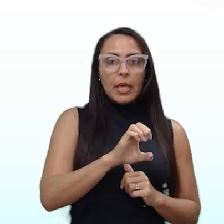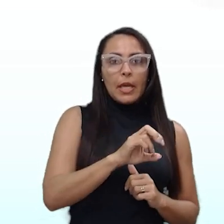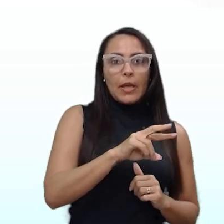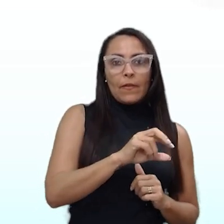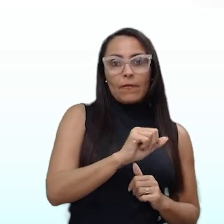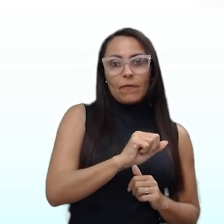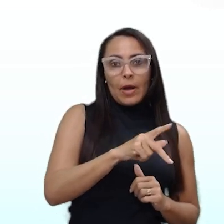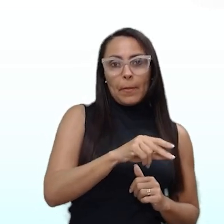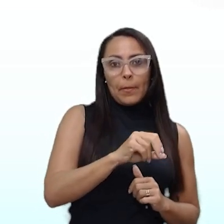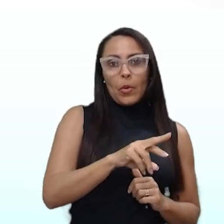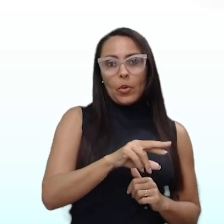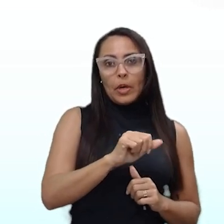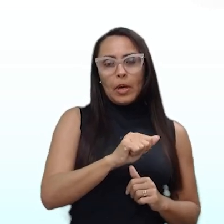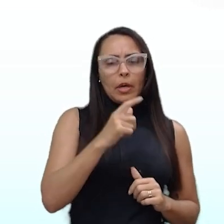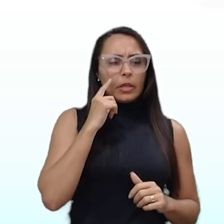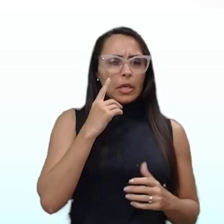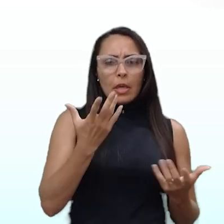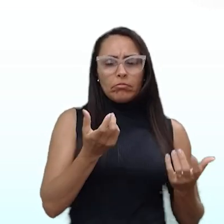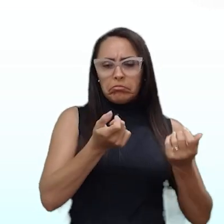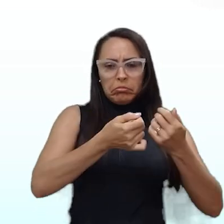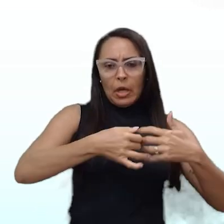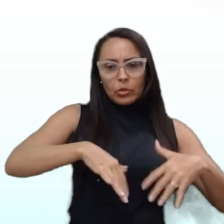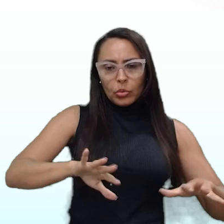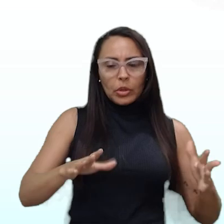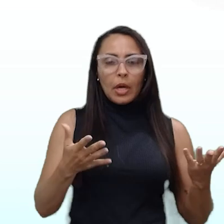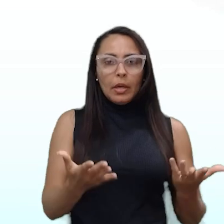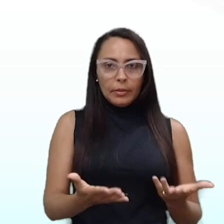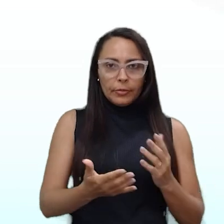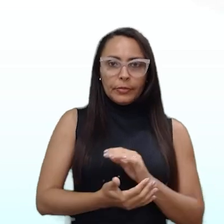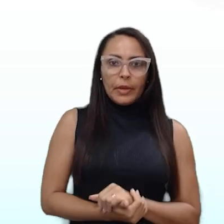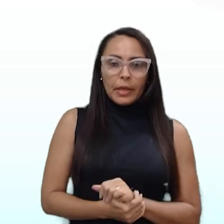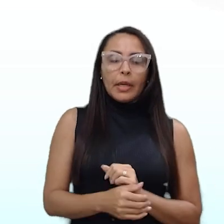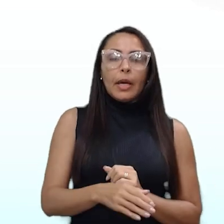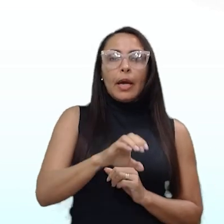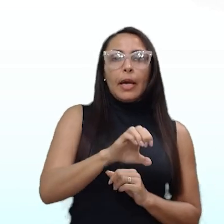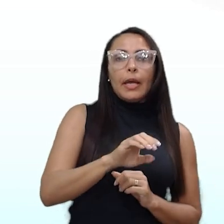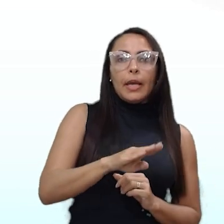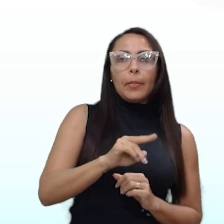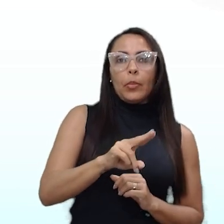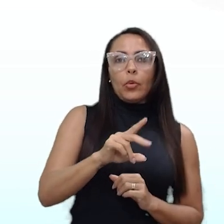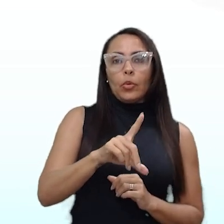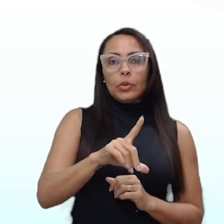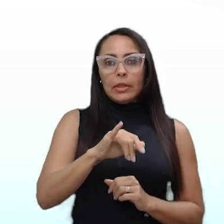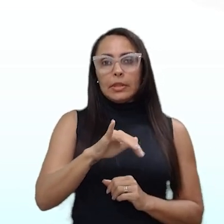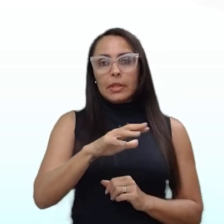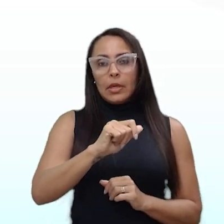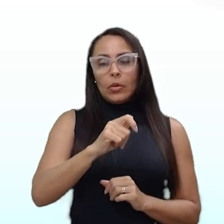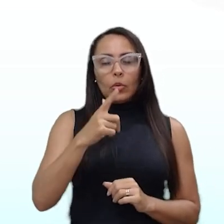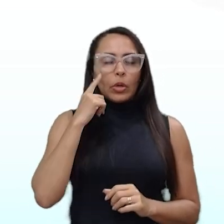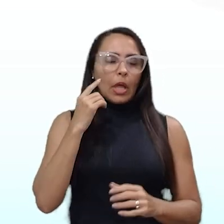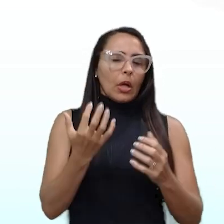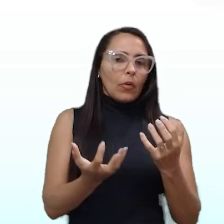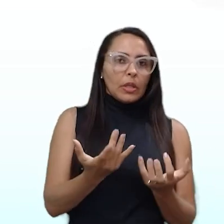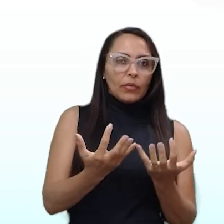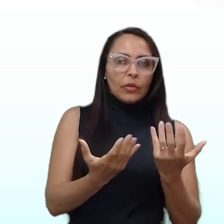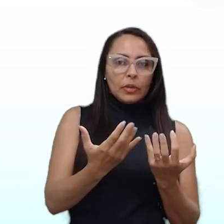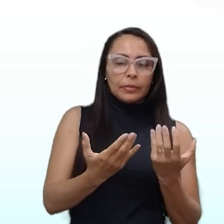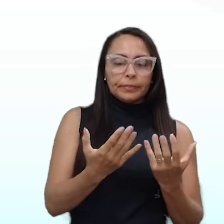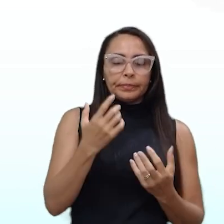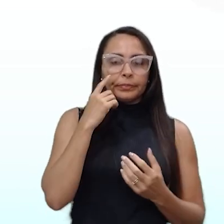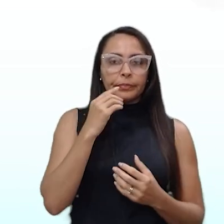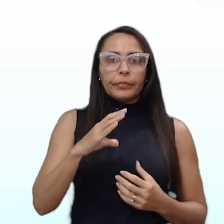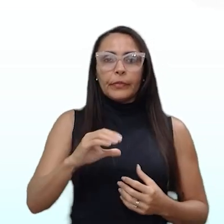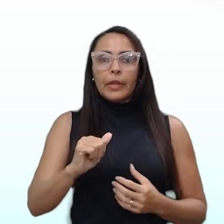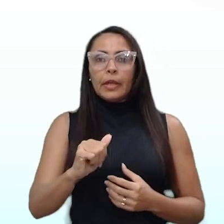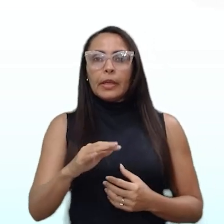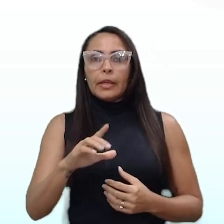que é quando é um processo natural, a ebulição, quando você aquece, quando você bota água no fogo, ou a calefação, quando